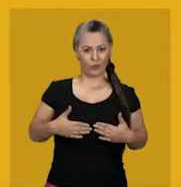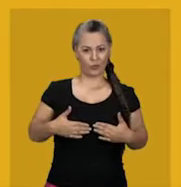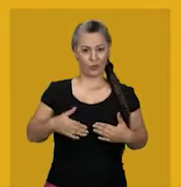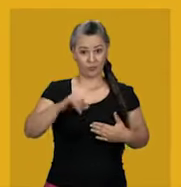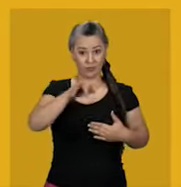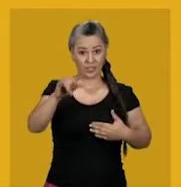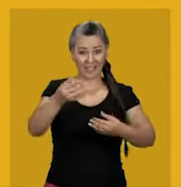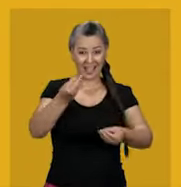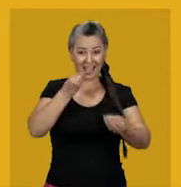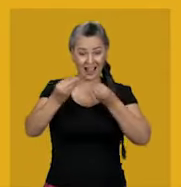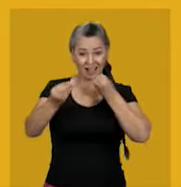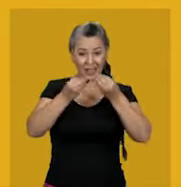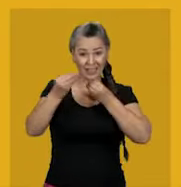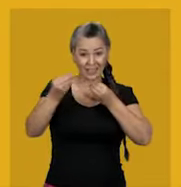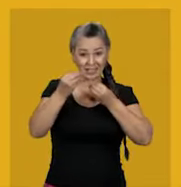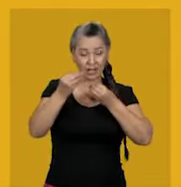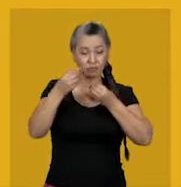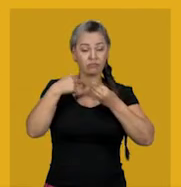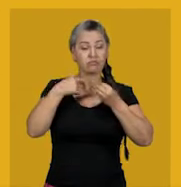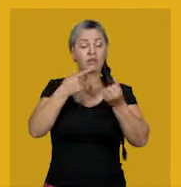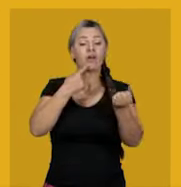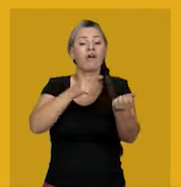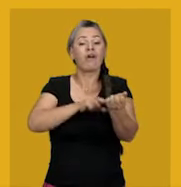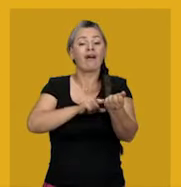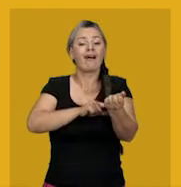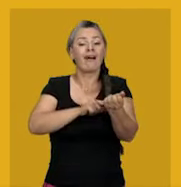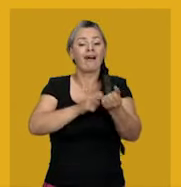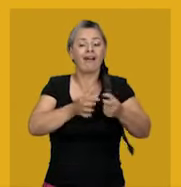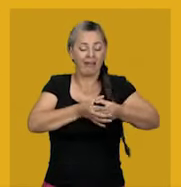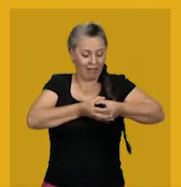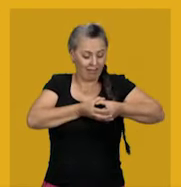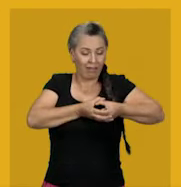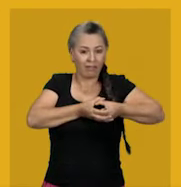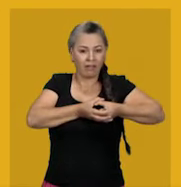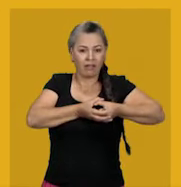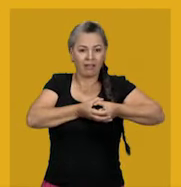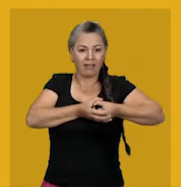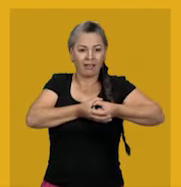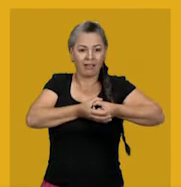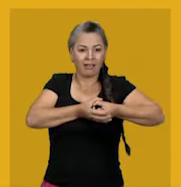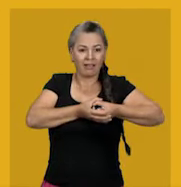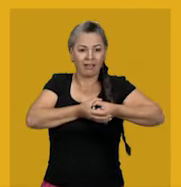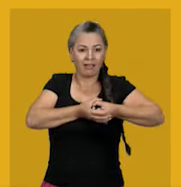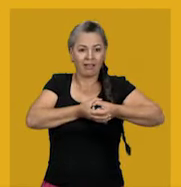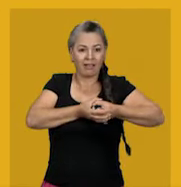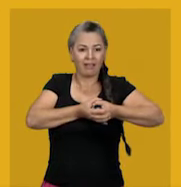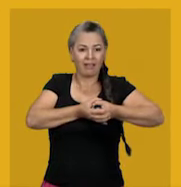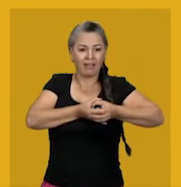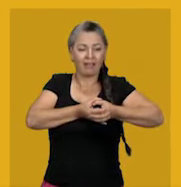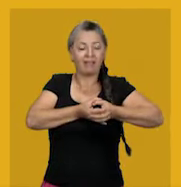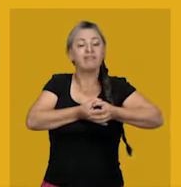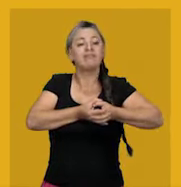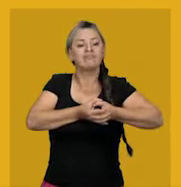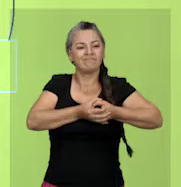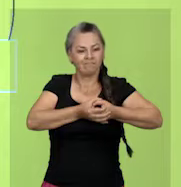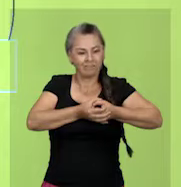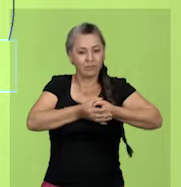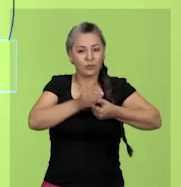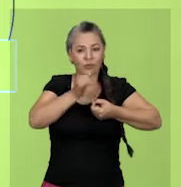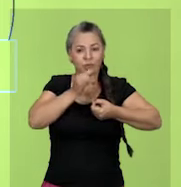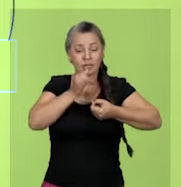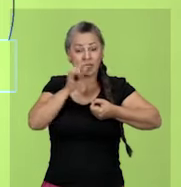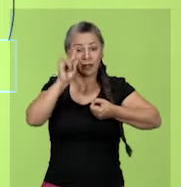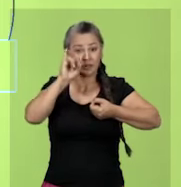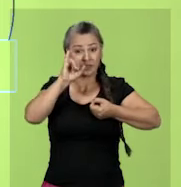de onde vai arrebentar, é que vai ser o dano. Quando esse vaso arrebenta, por exemplo, no